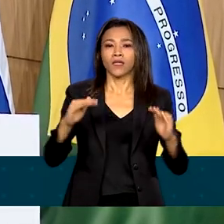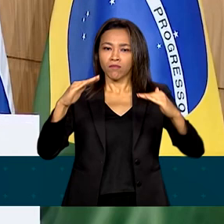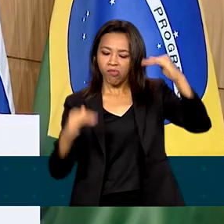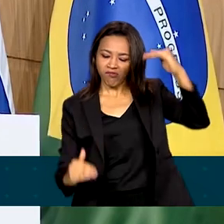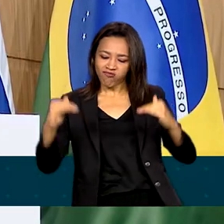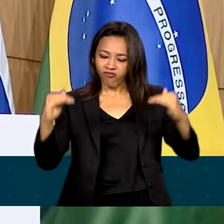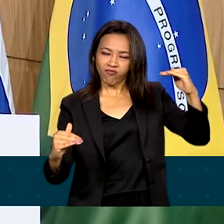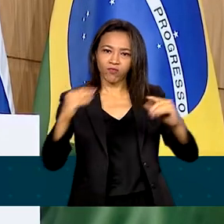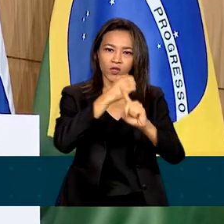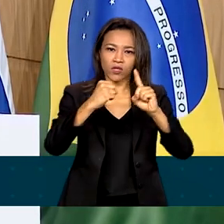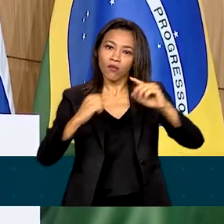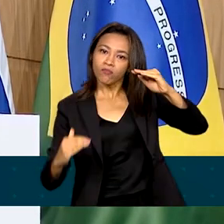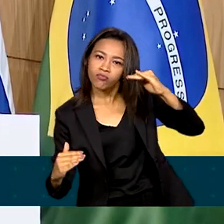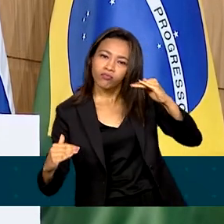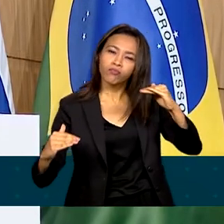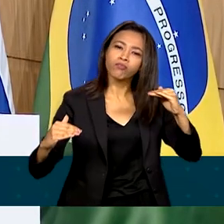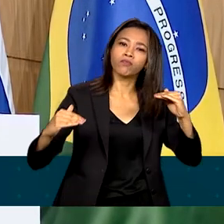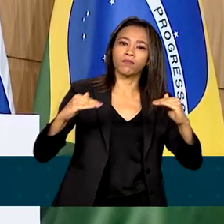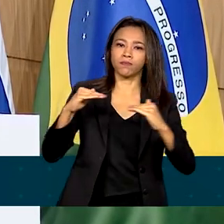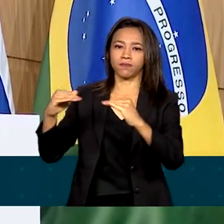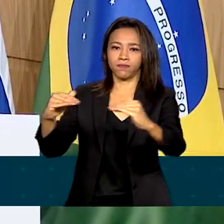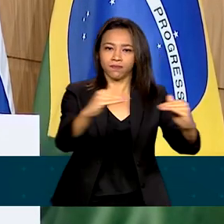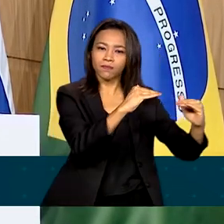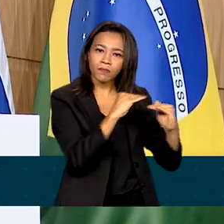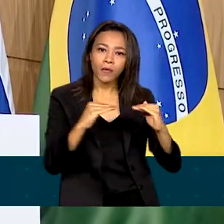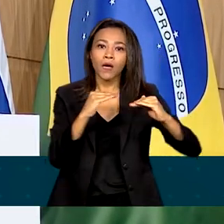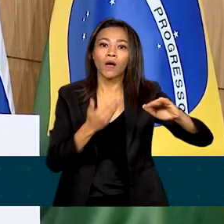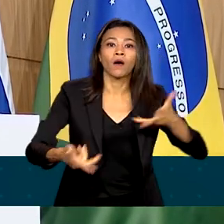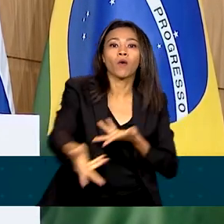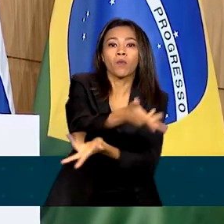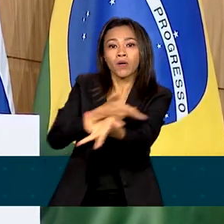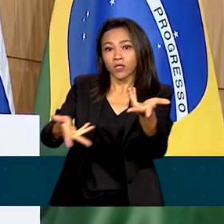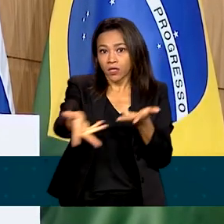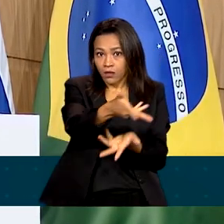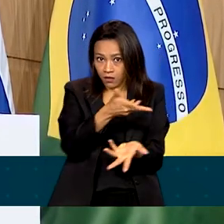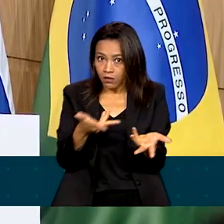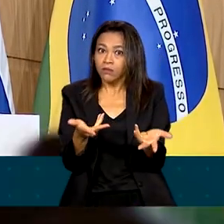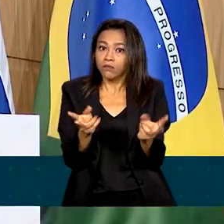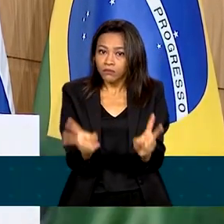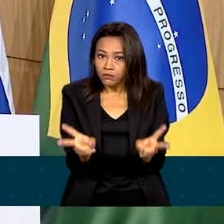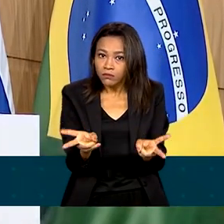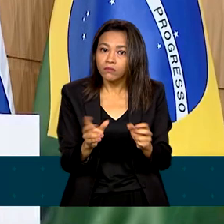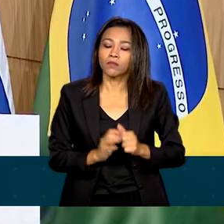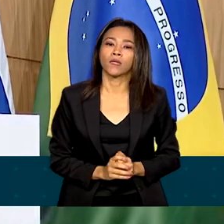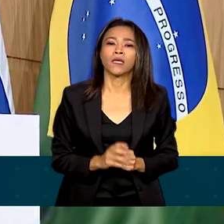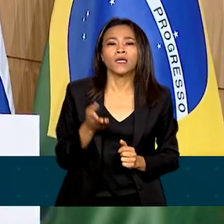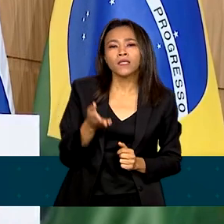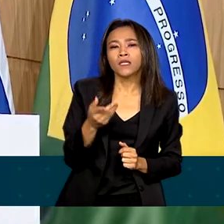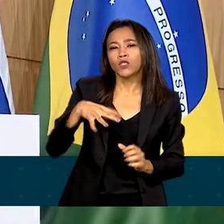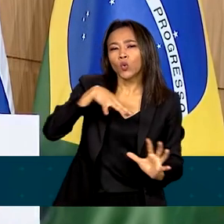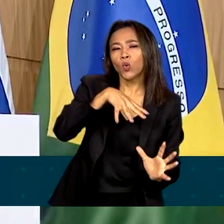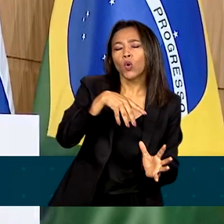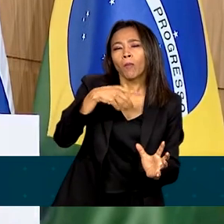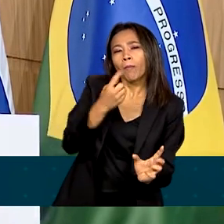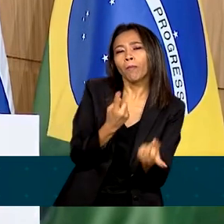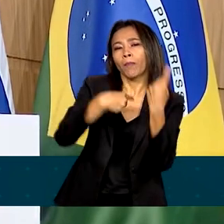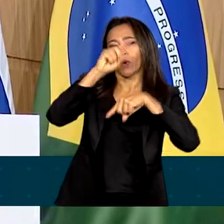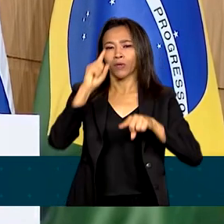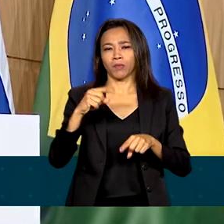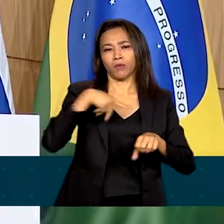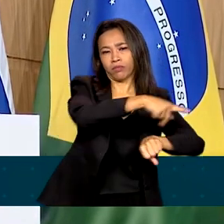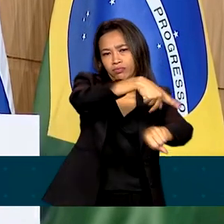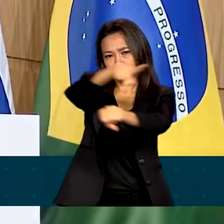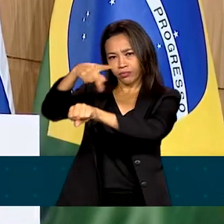um desenvolvimento compartilhado, que enseje um mundo que seja mais próximo e sustentável para